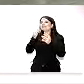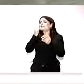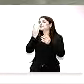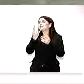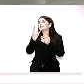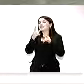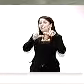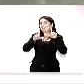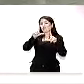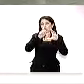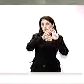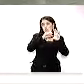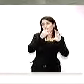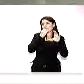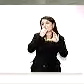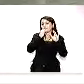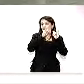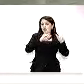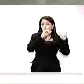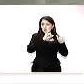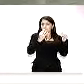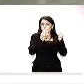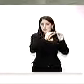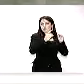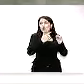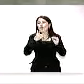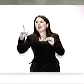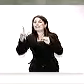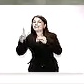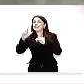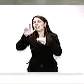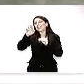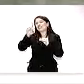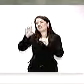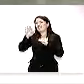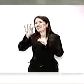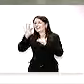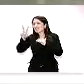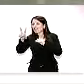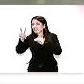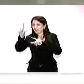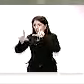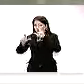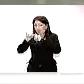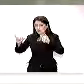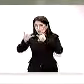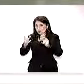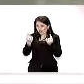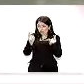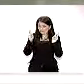na TV Globo não é o mesmo da Rede TV o alcance dele não é